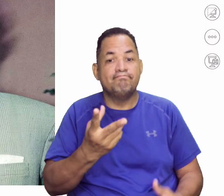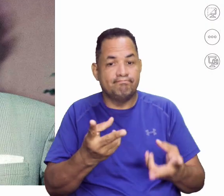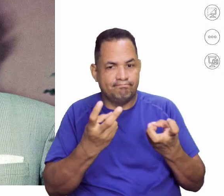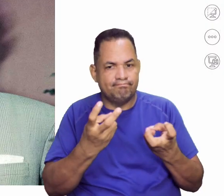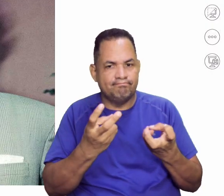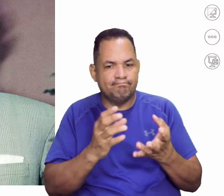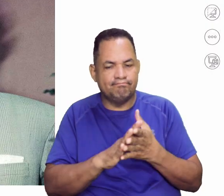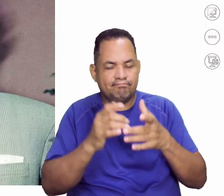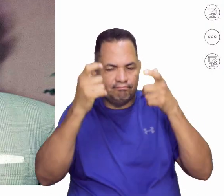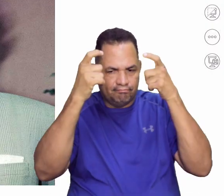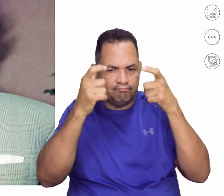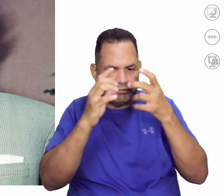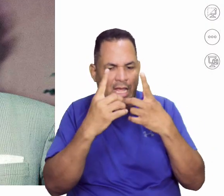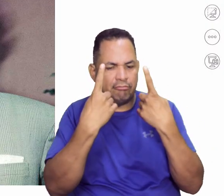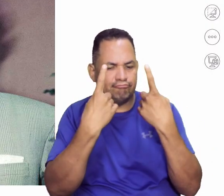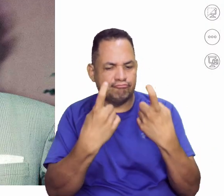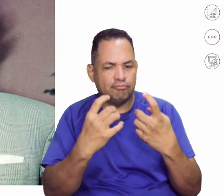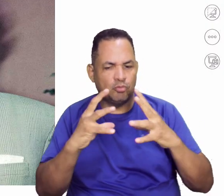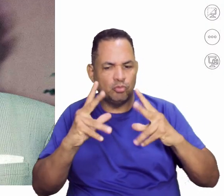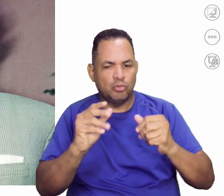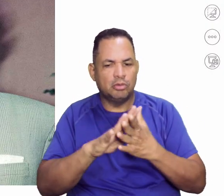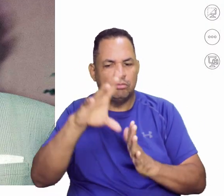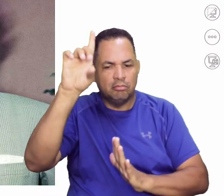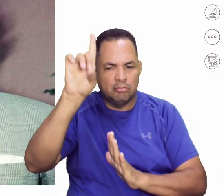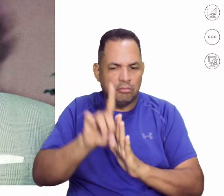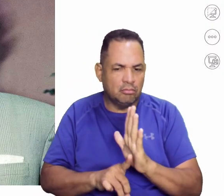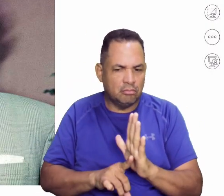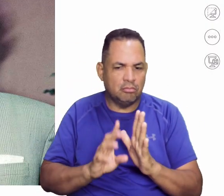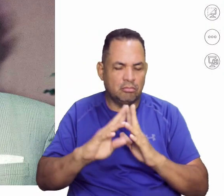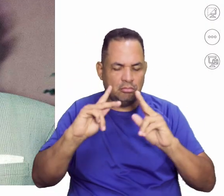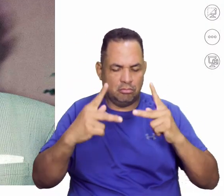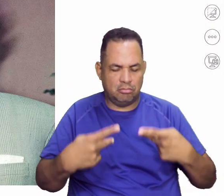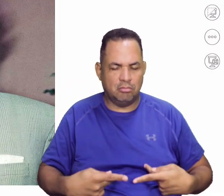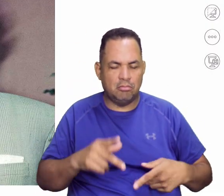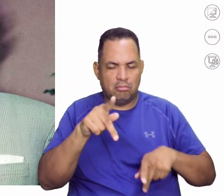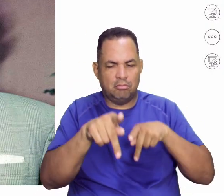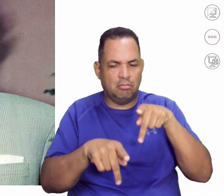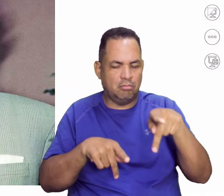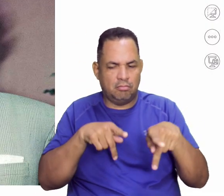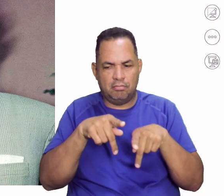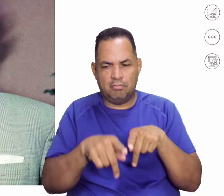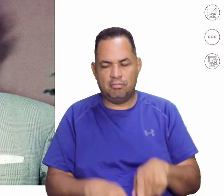ele violentou todos os direitos humanos desse povo.